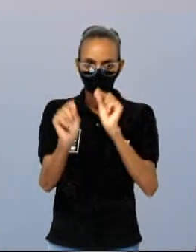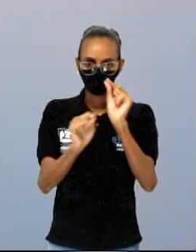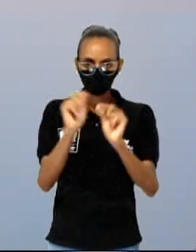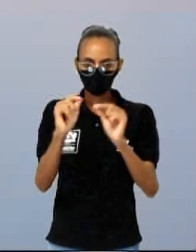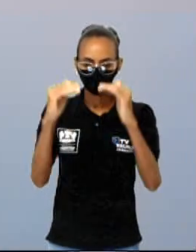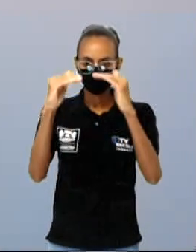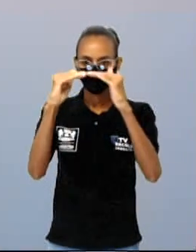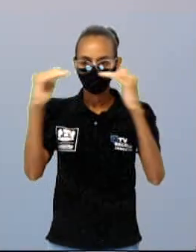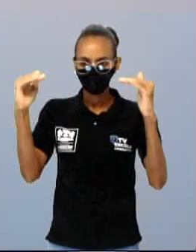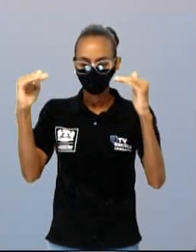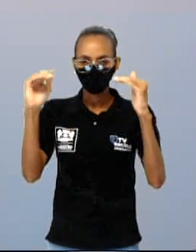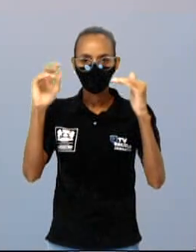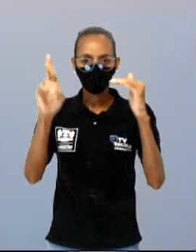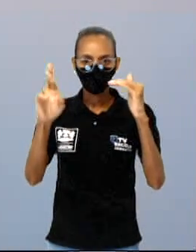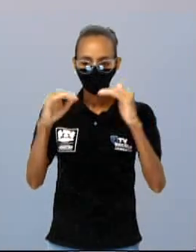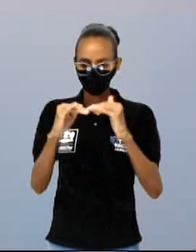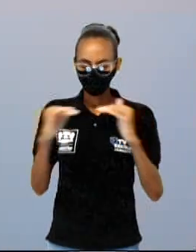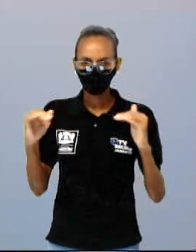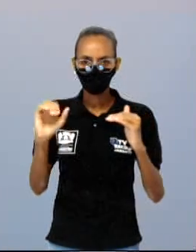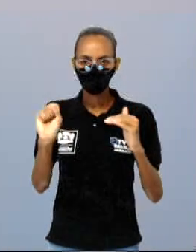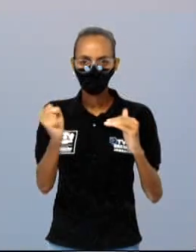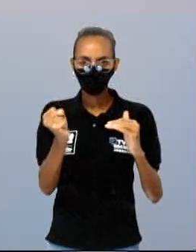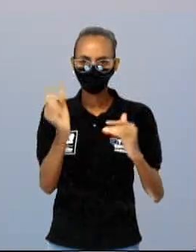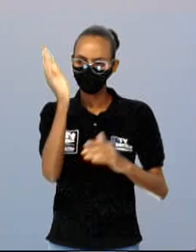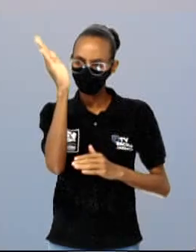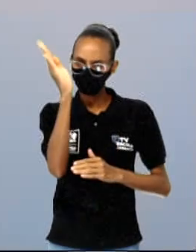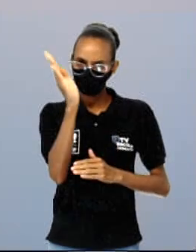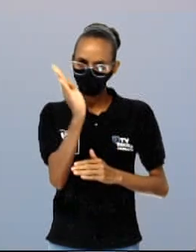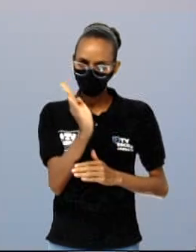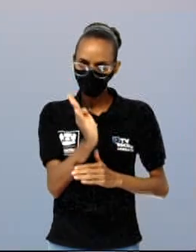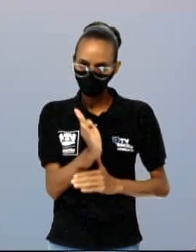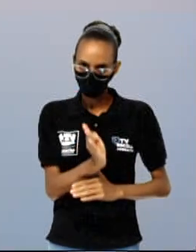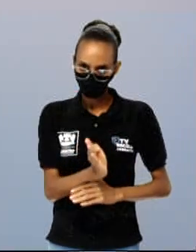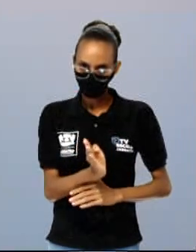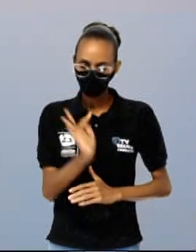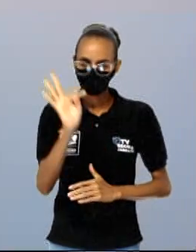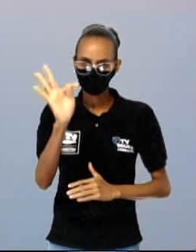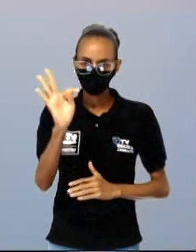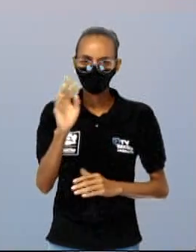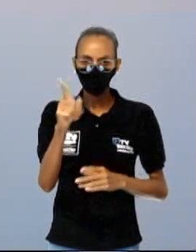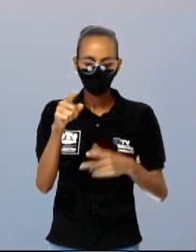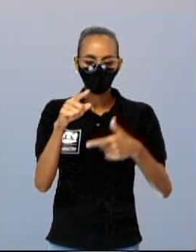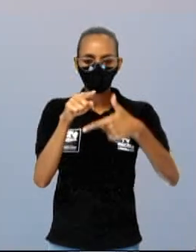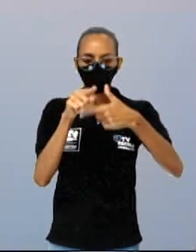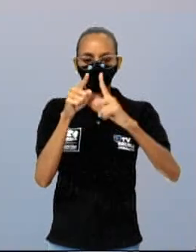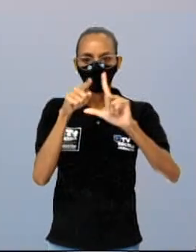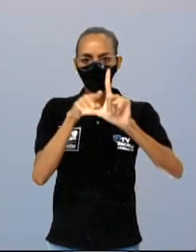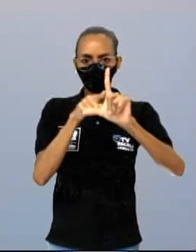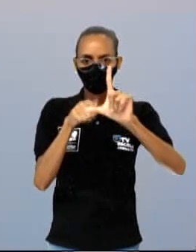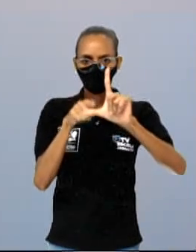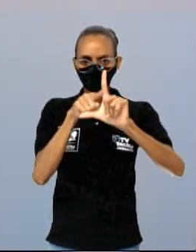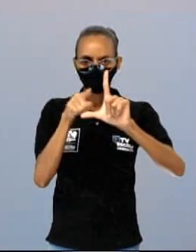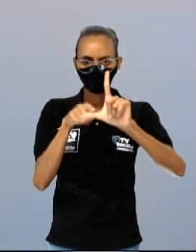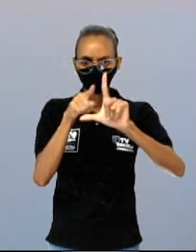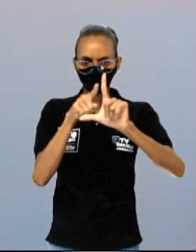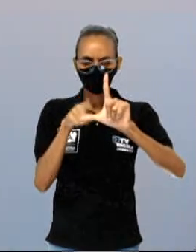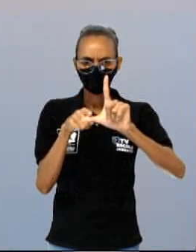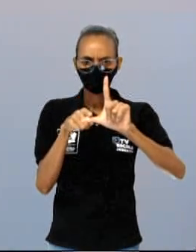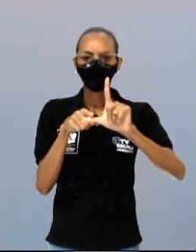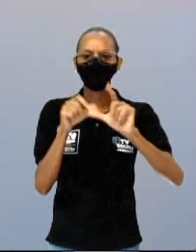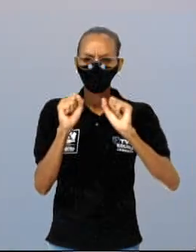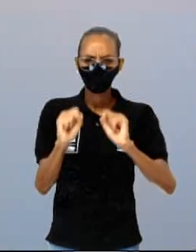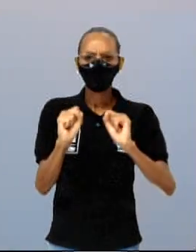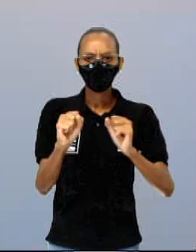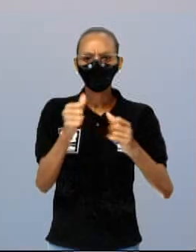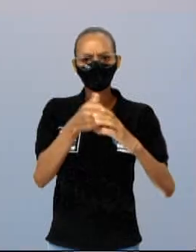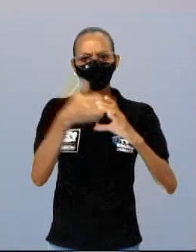e S foram cortadas por transversais, em virtude disso, ângulos foram formados. E a gente pode classificar